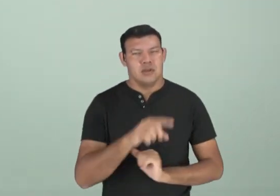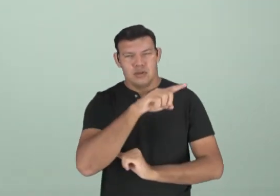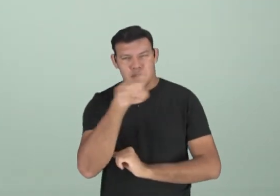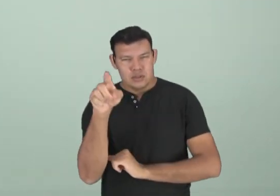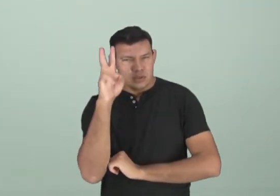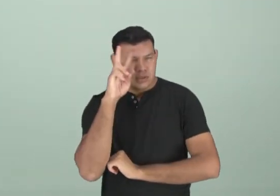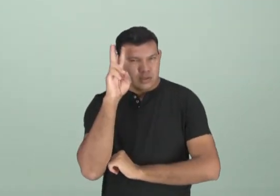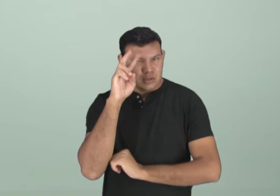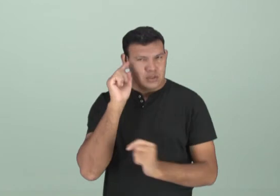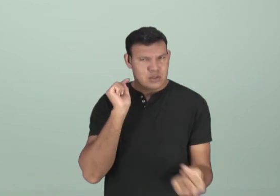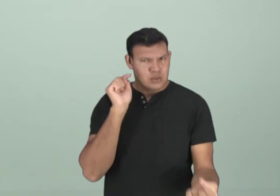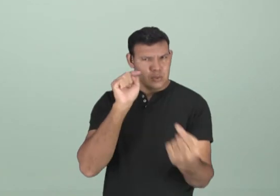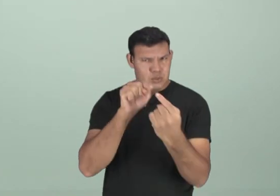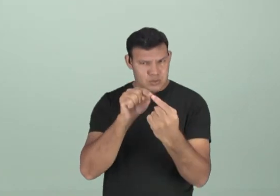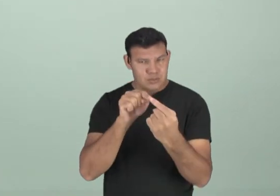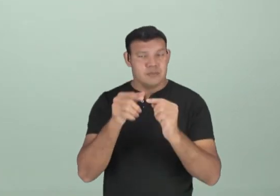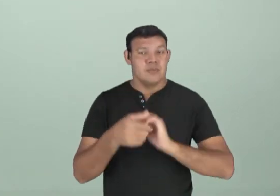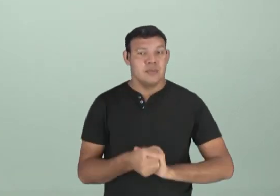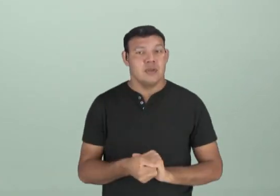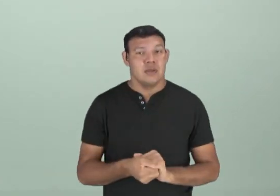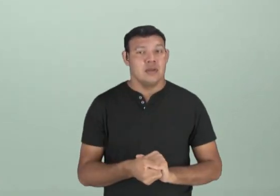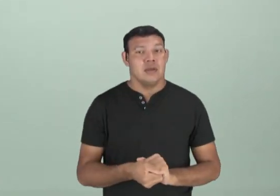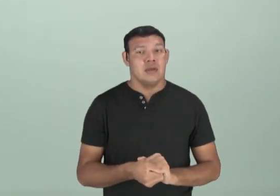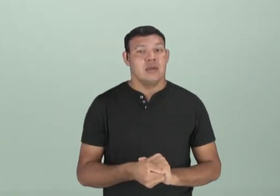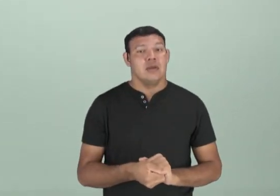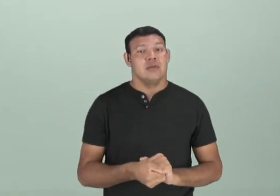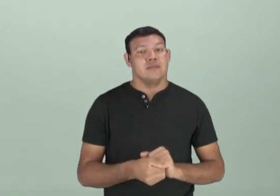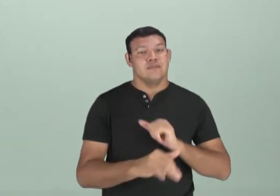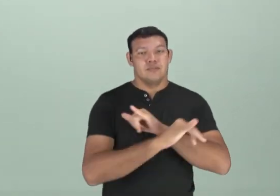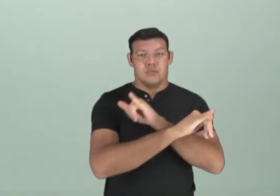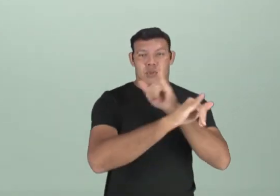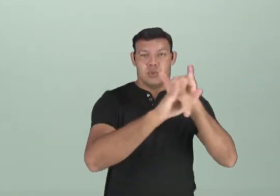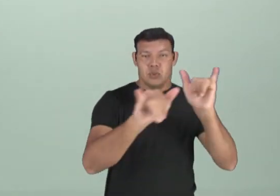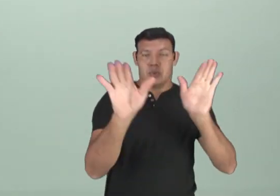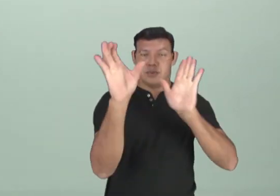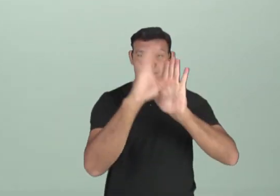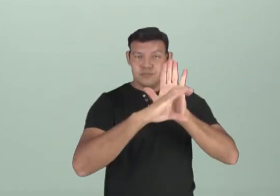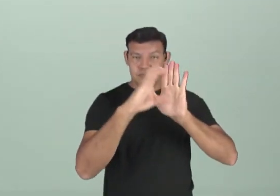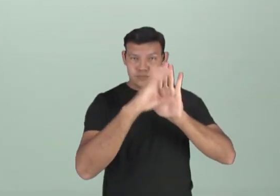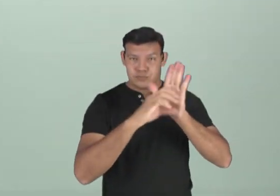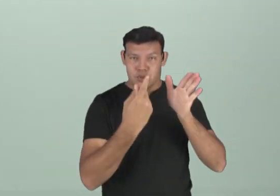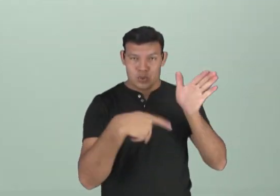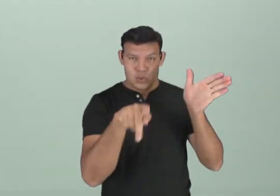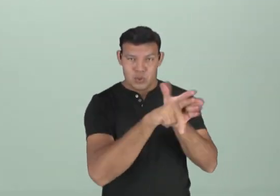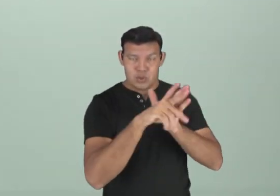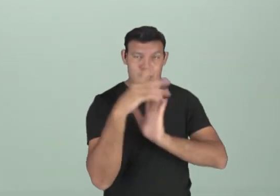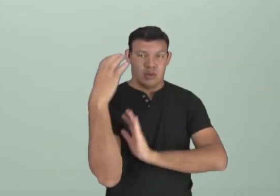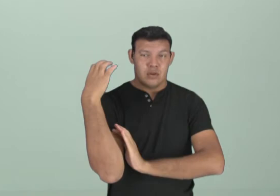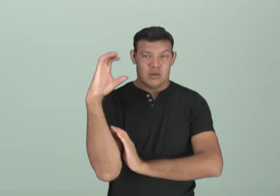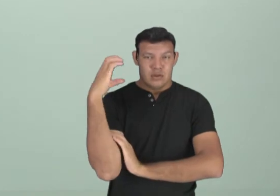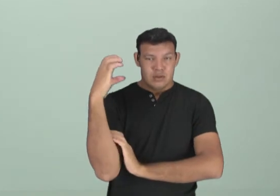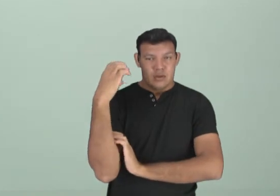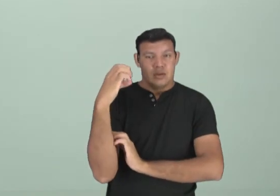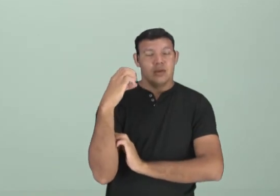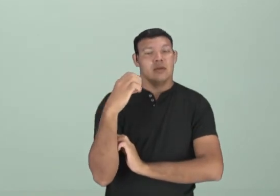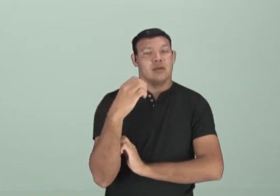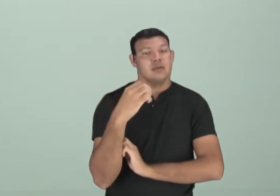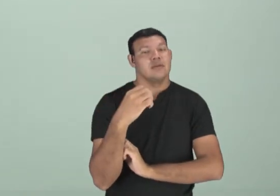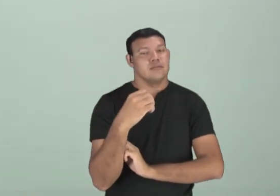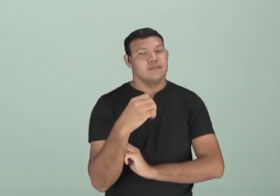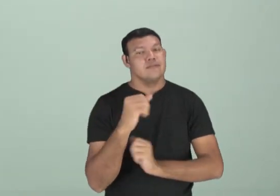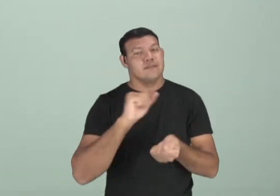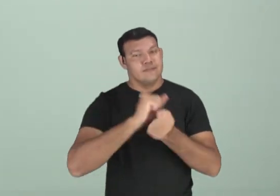Vocês lembram? A finalidade é trazer conteúdos de cunho científico para a